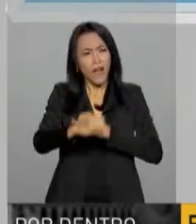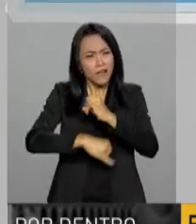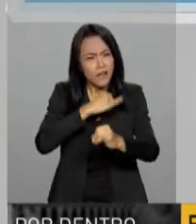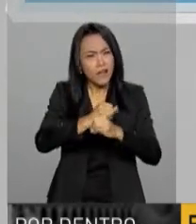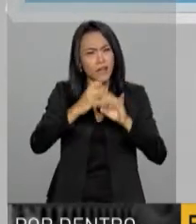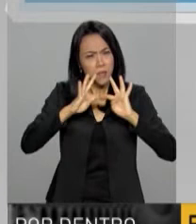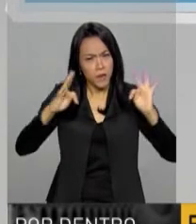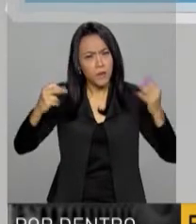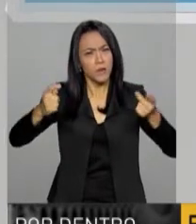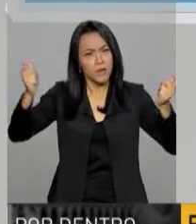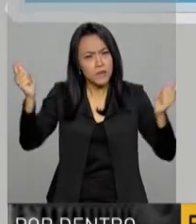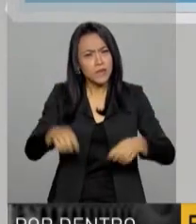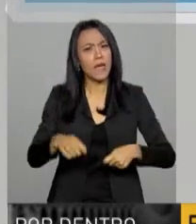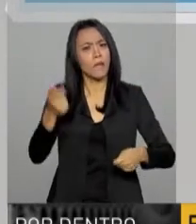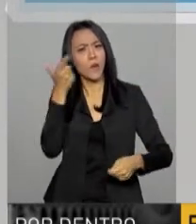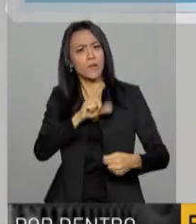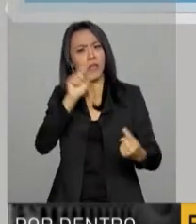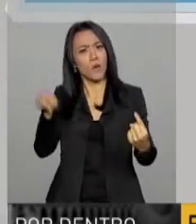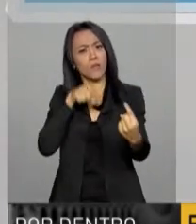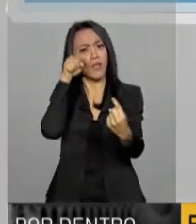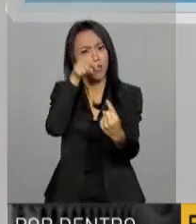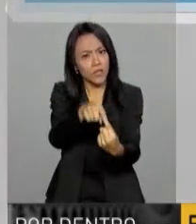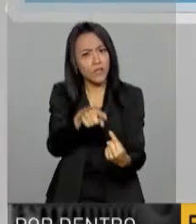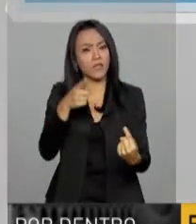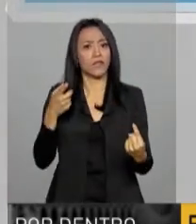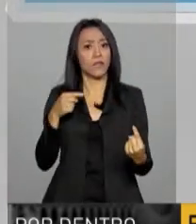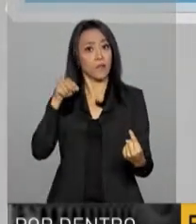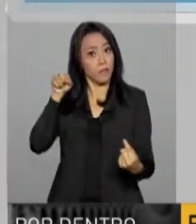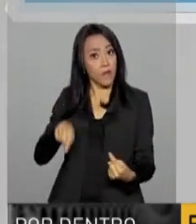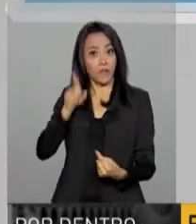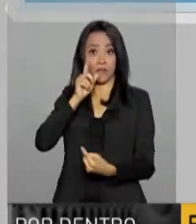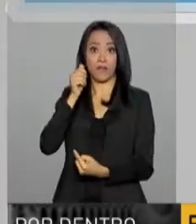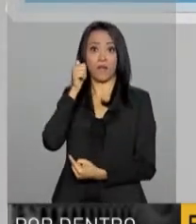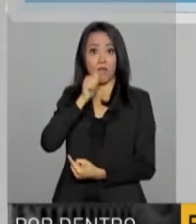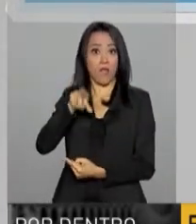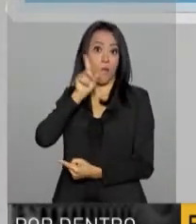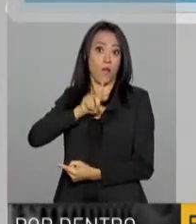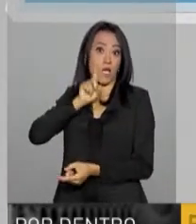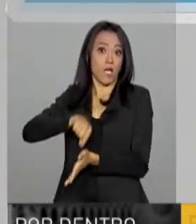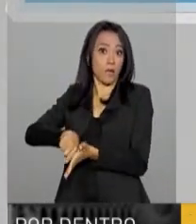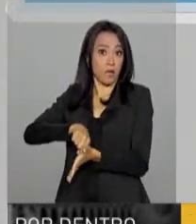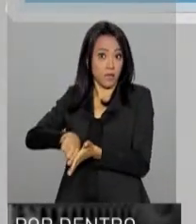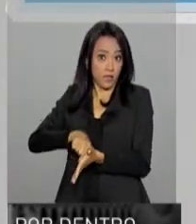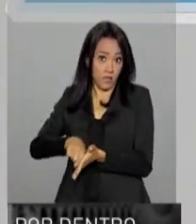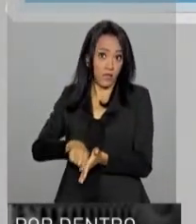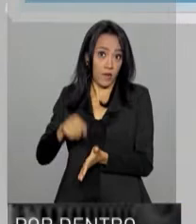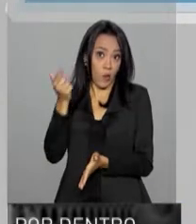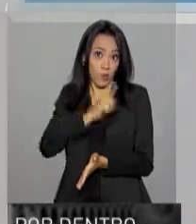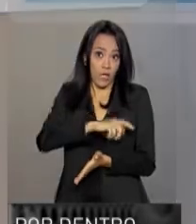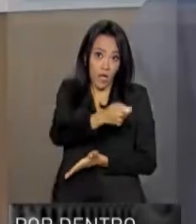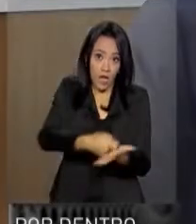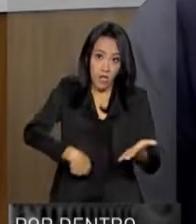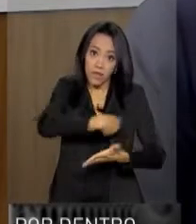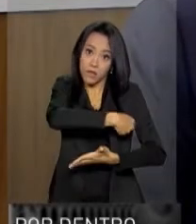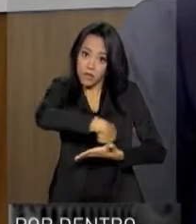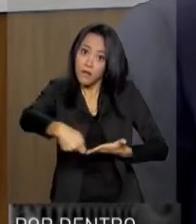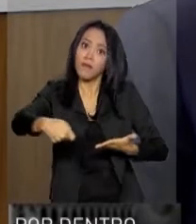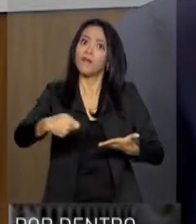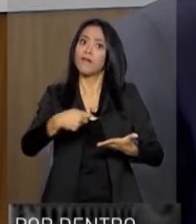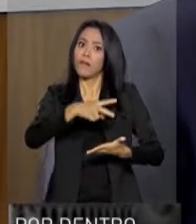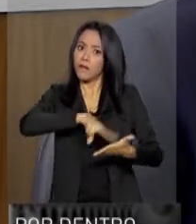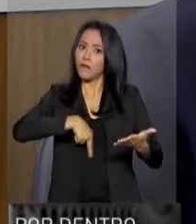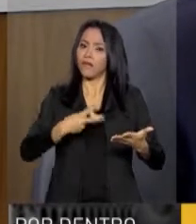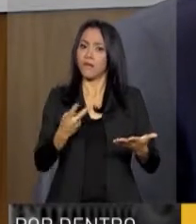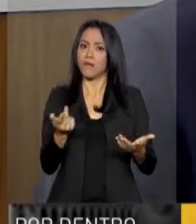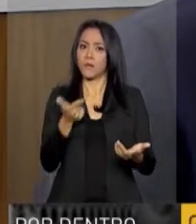encontro desse objetivo traçado sair então a pesquisadora norte-americana olha aí esteja o programa internet para